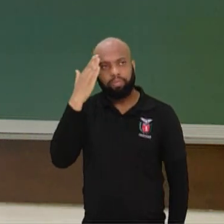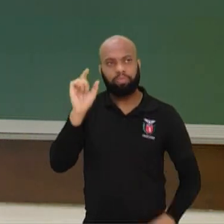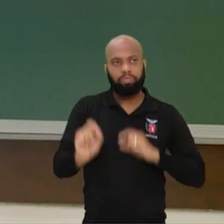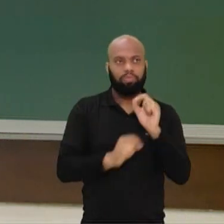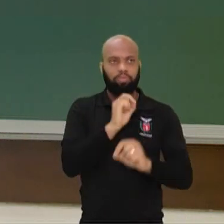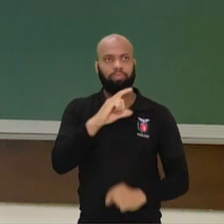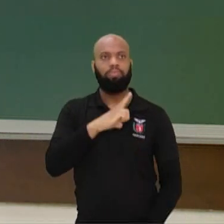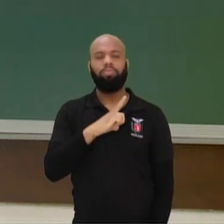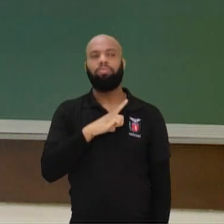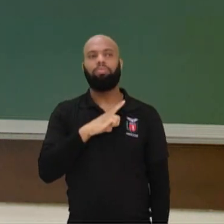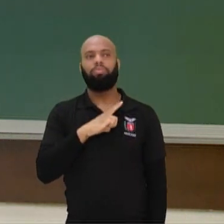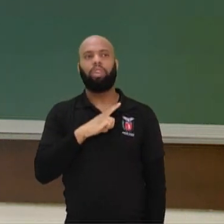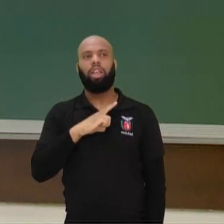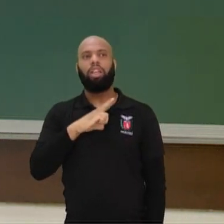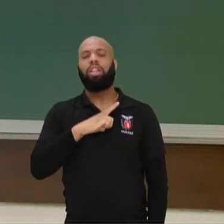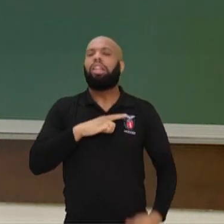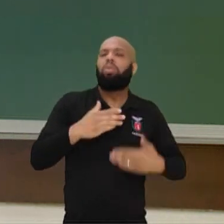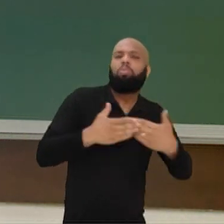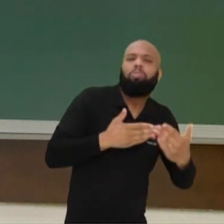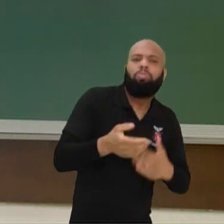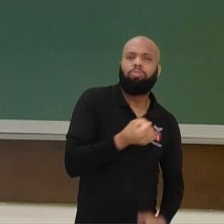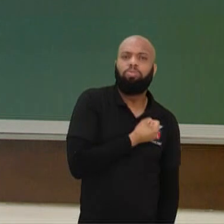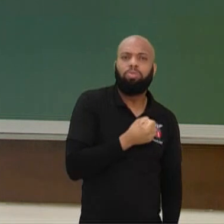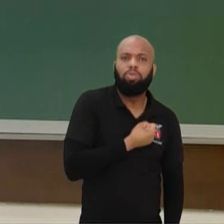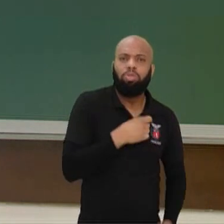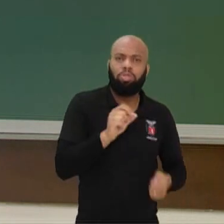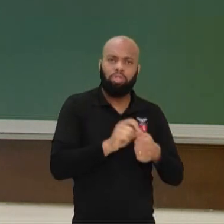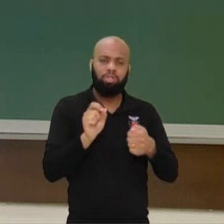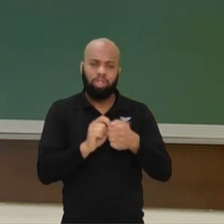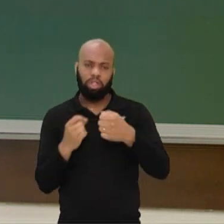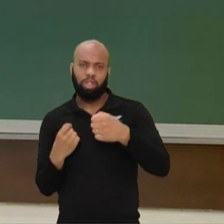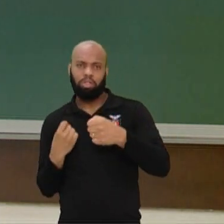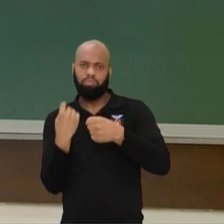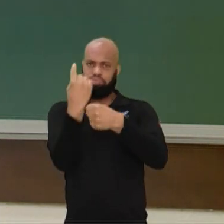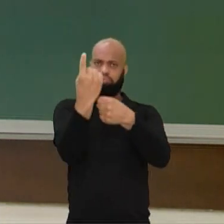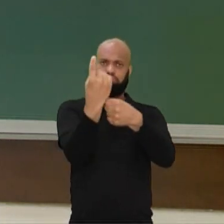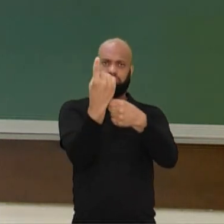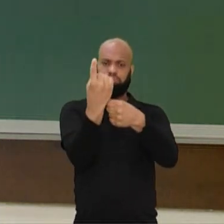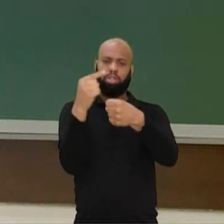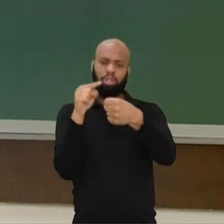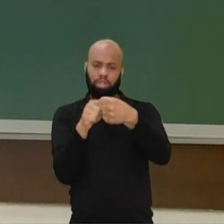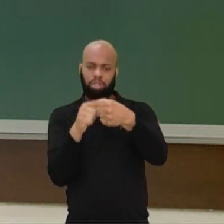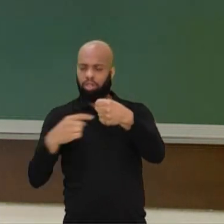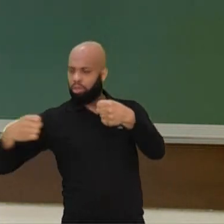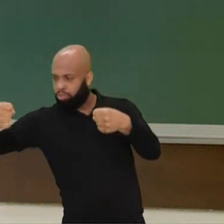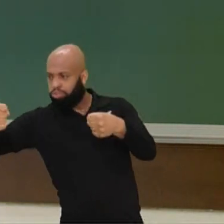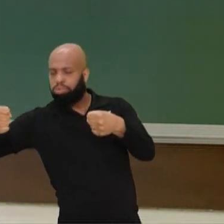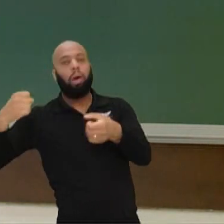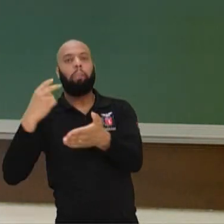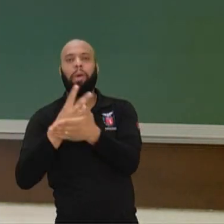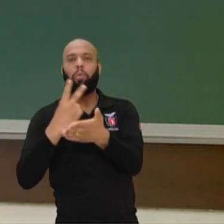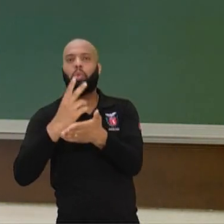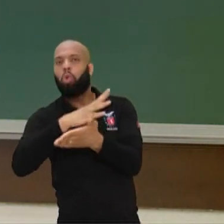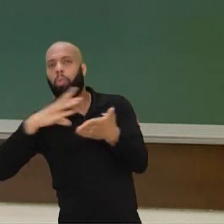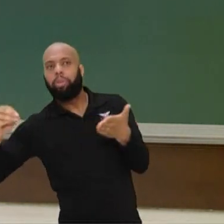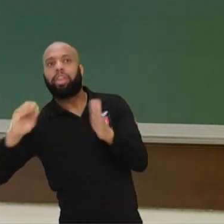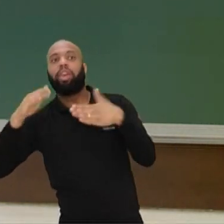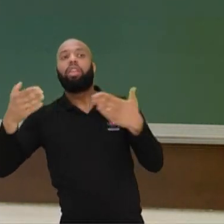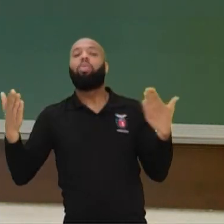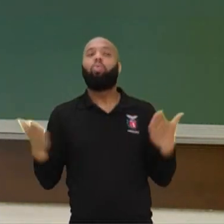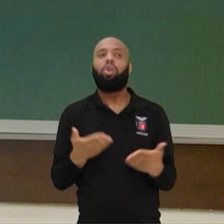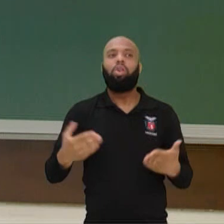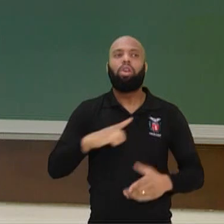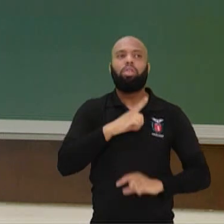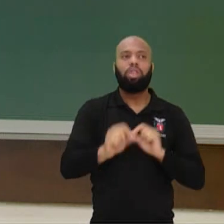ele repete uma vez só. Qualquer número elevado a 1 é igual a ele mesmo. Então, nesse caso, i elevado